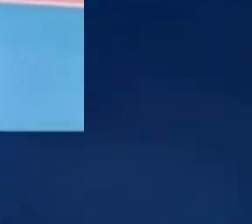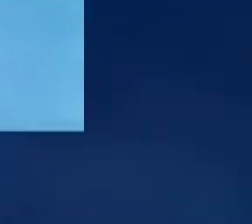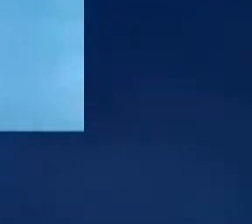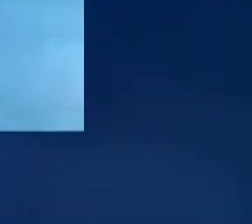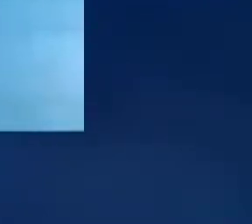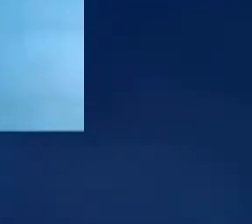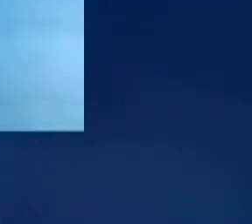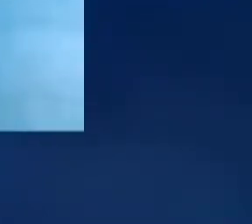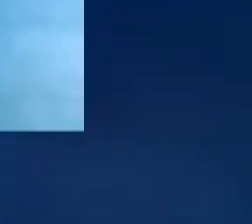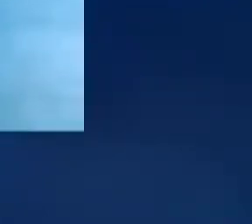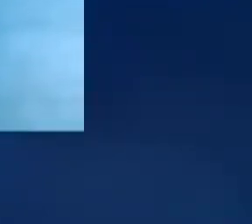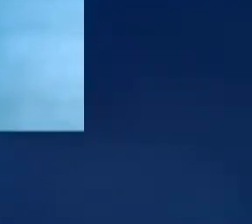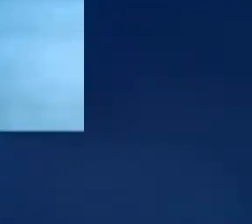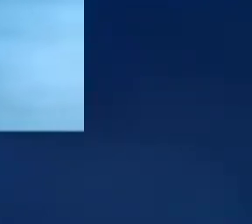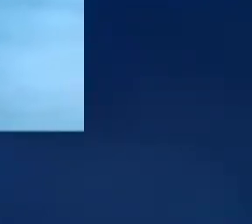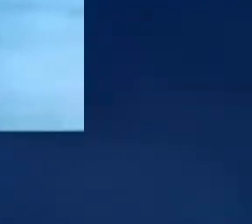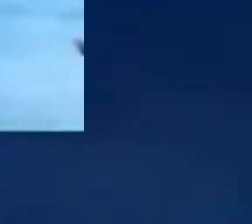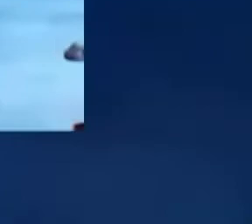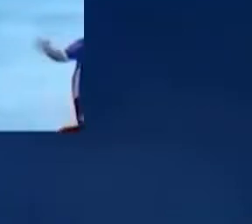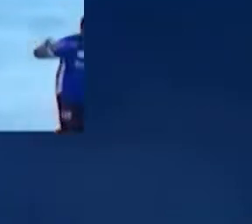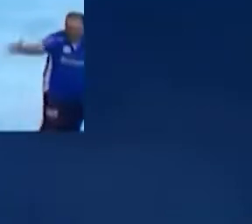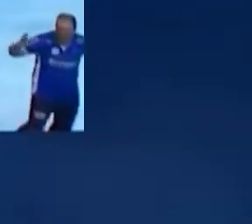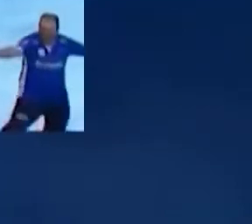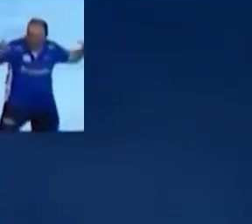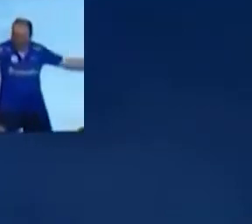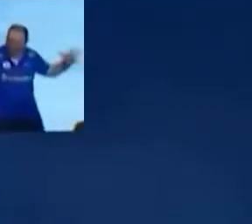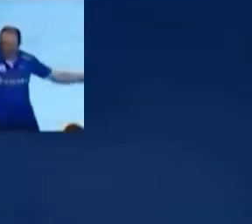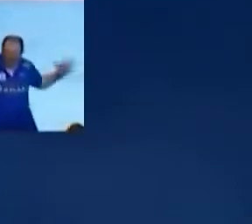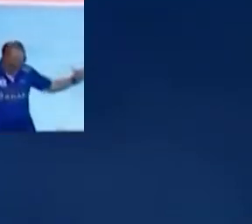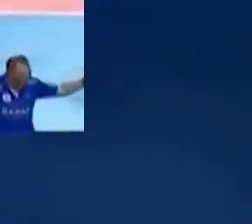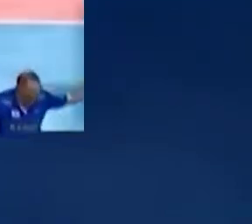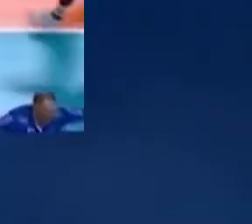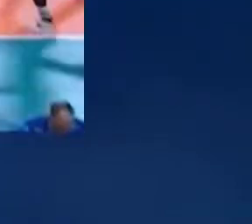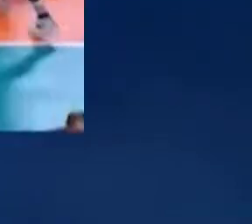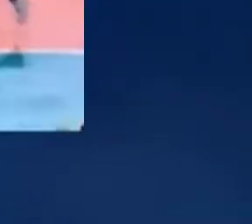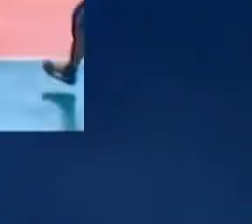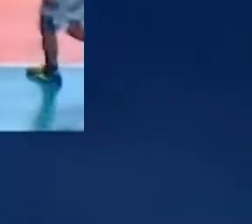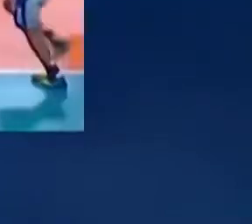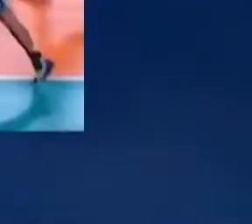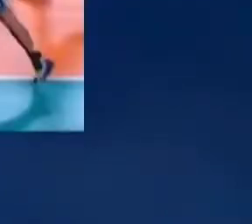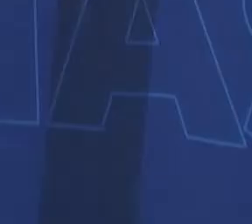fora de casa e está a uma vitória da semifinal do Paulista.